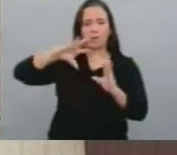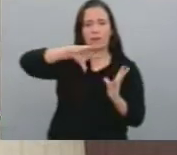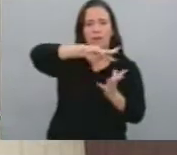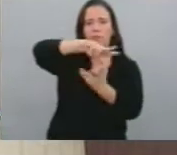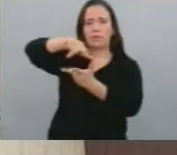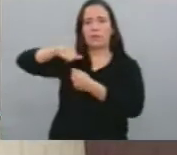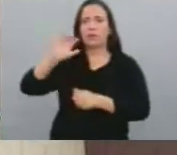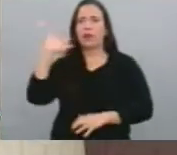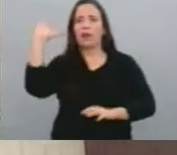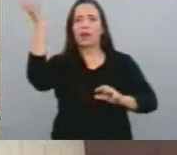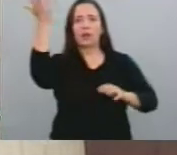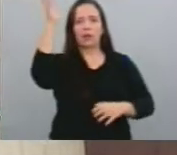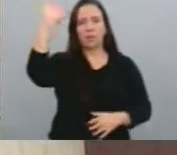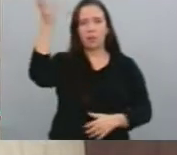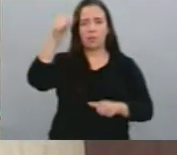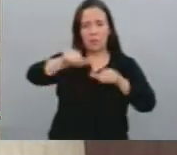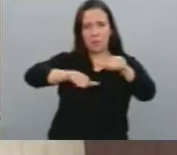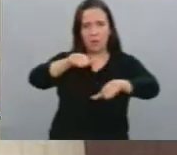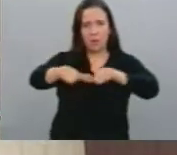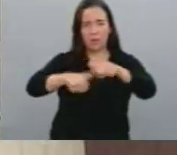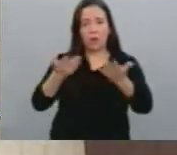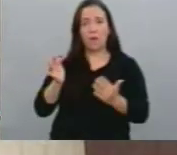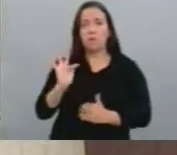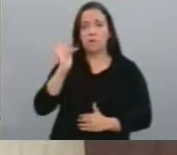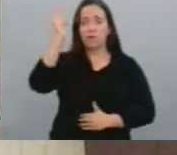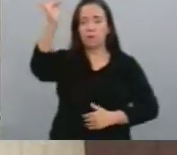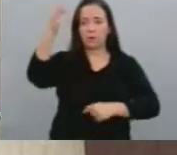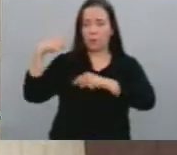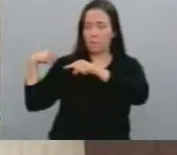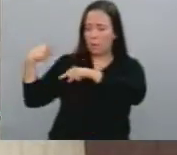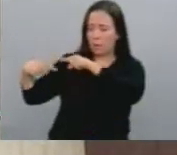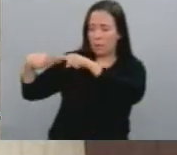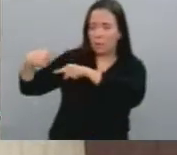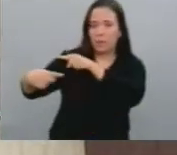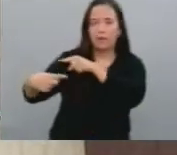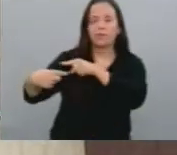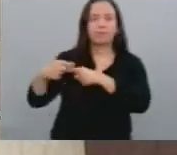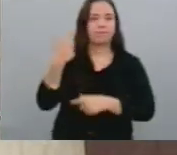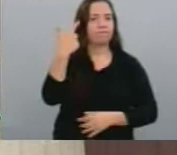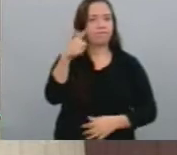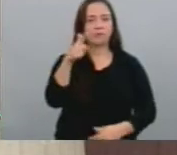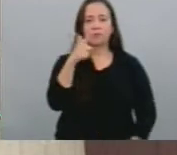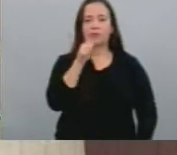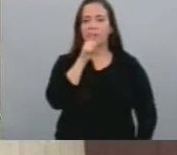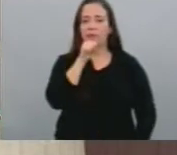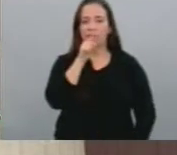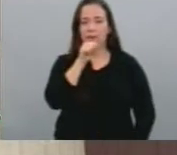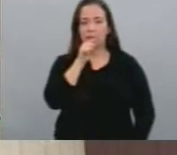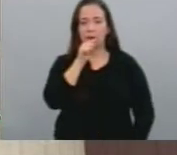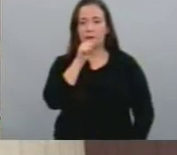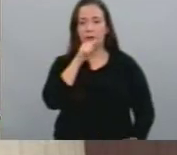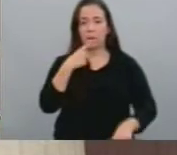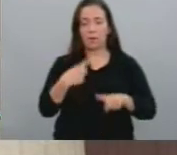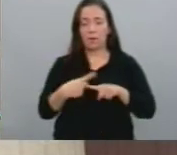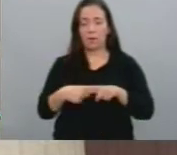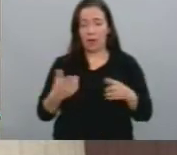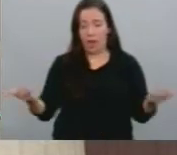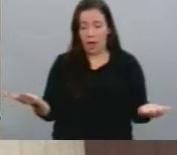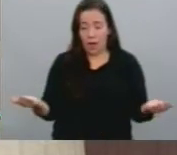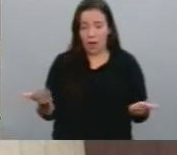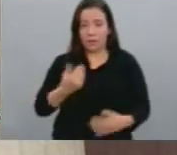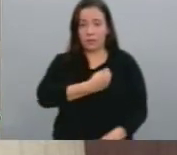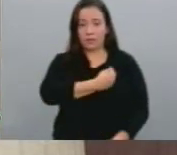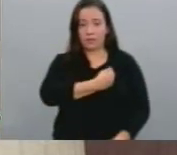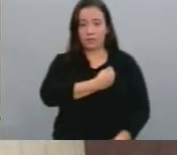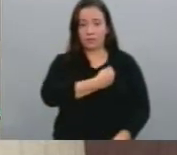e as futuras gerações não terão, ou terão menos água do que as atuais gerações